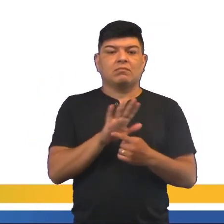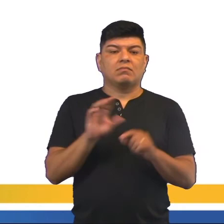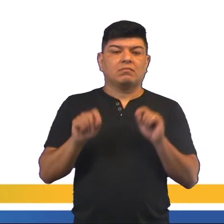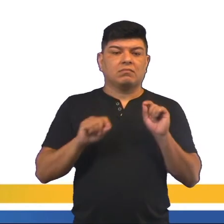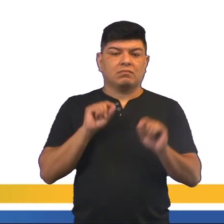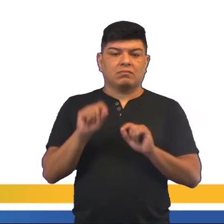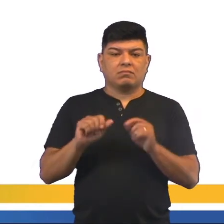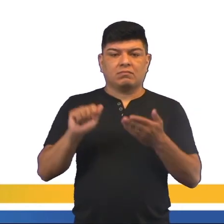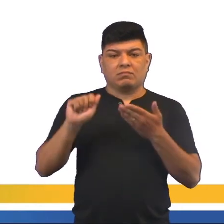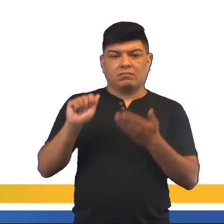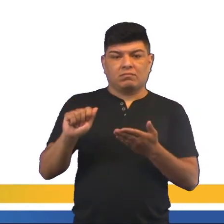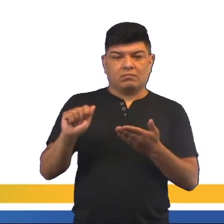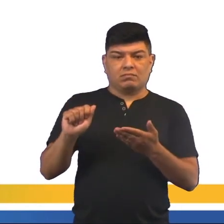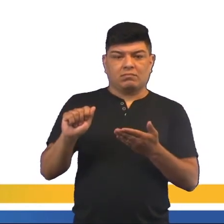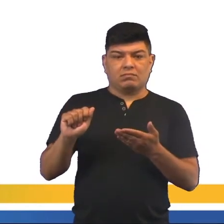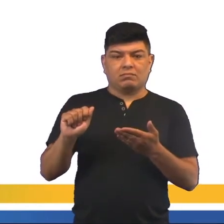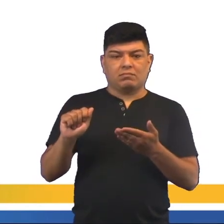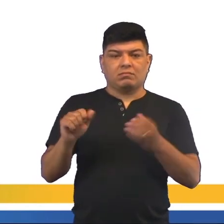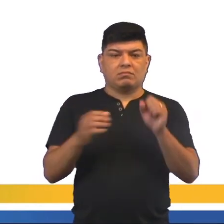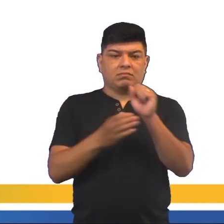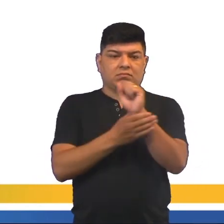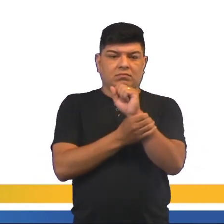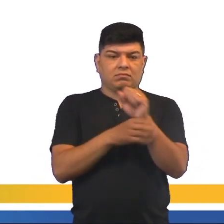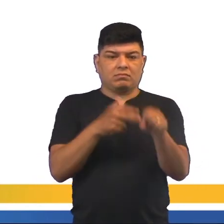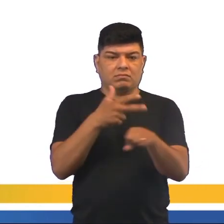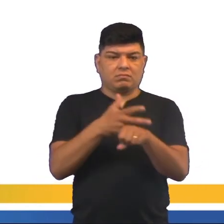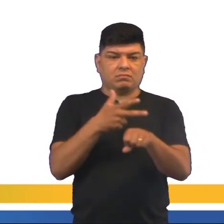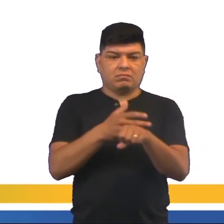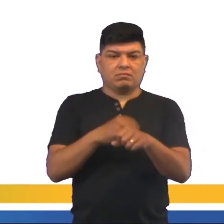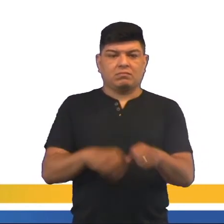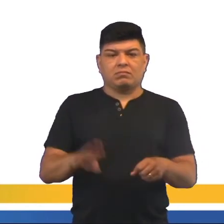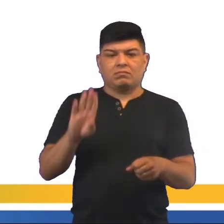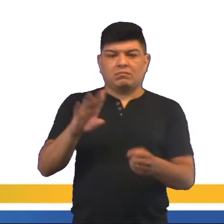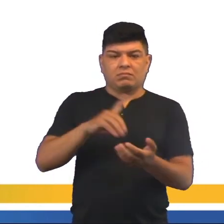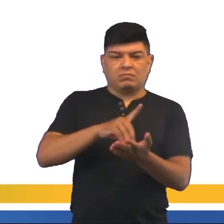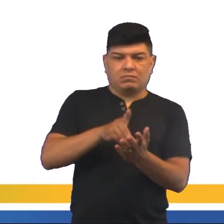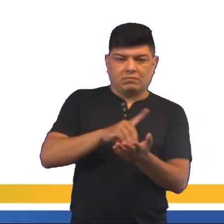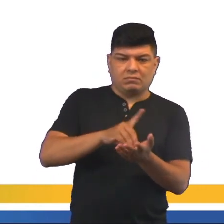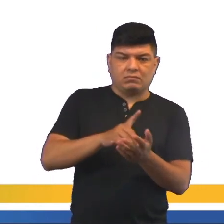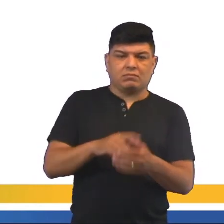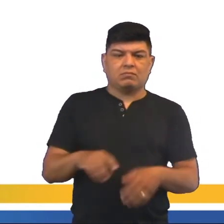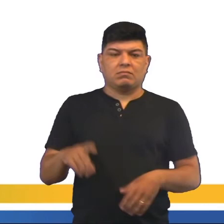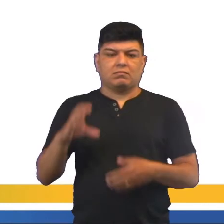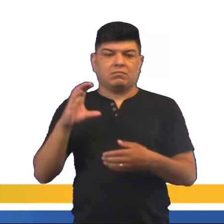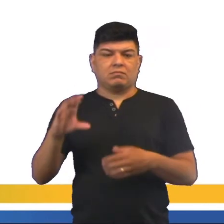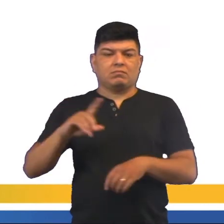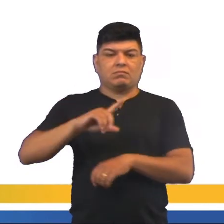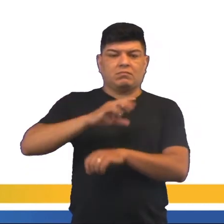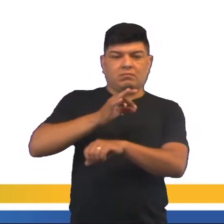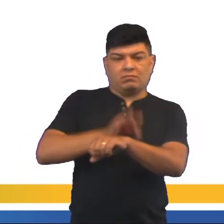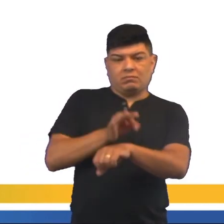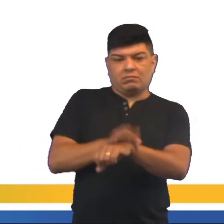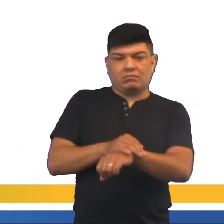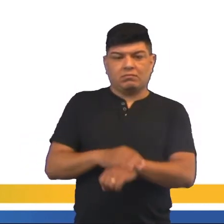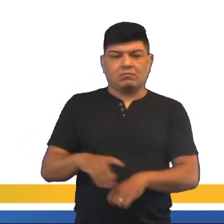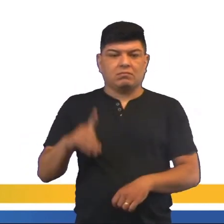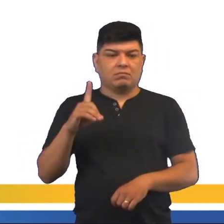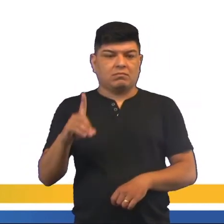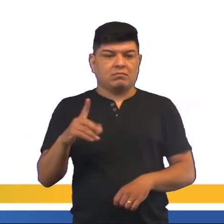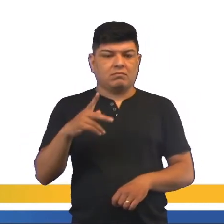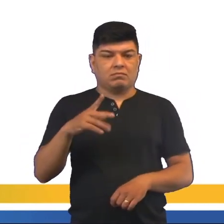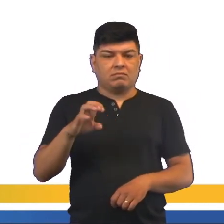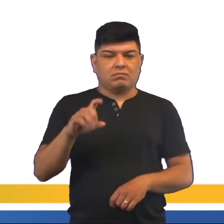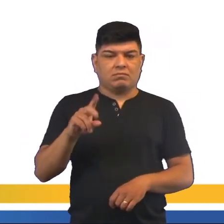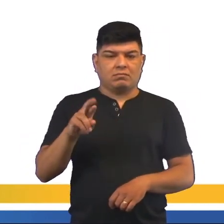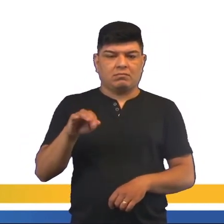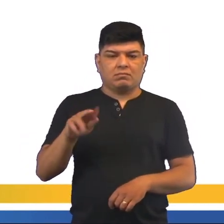nos referindo a A. Câmeras de segurança. B. Bússola. C. Relógio.